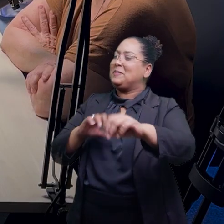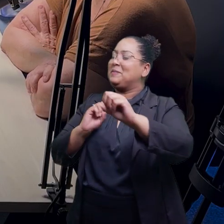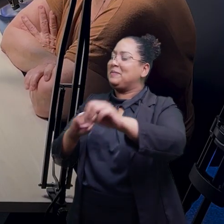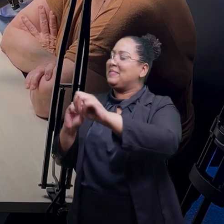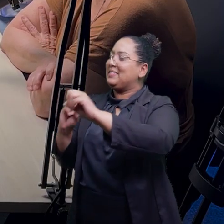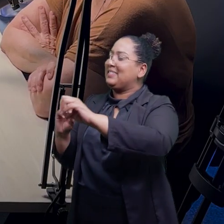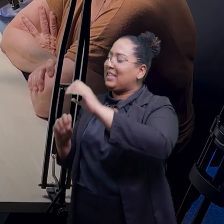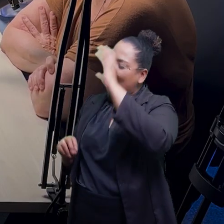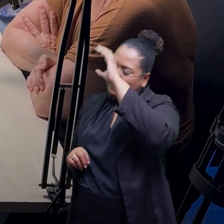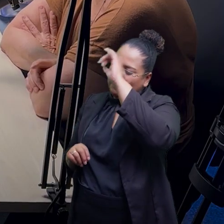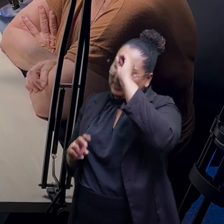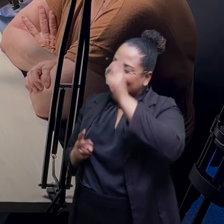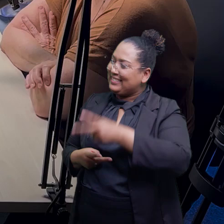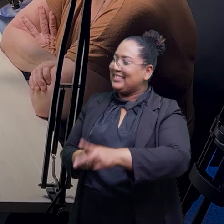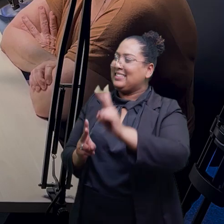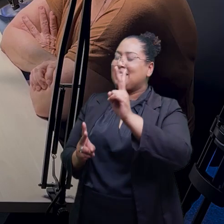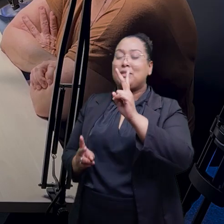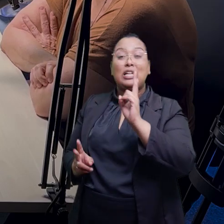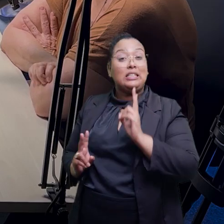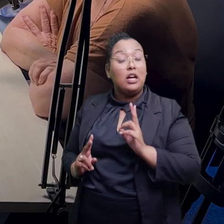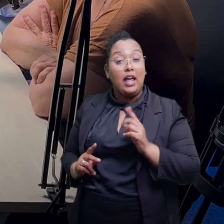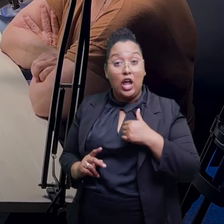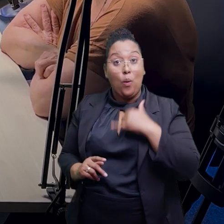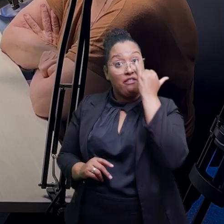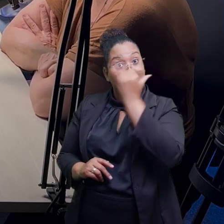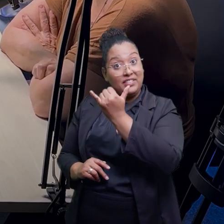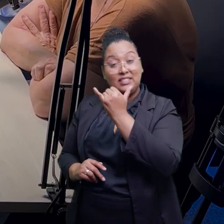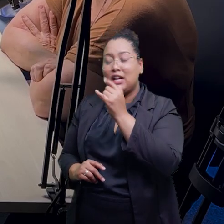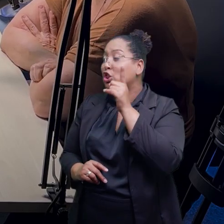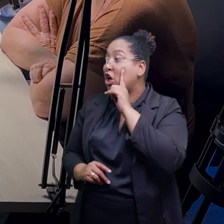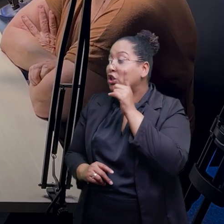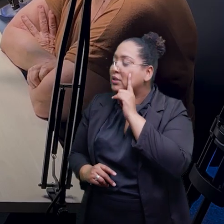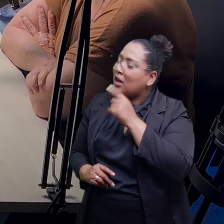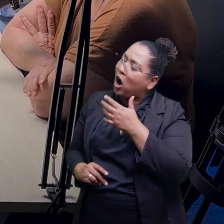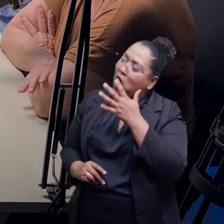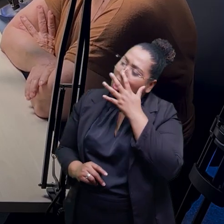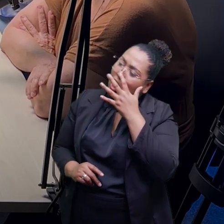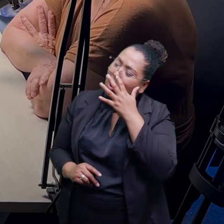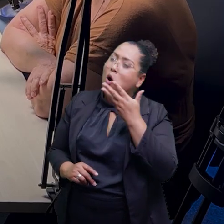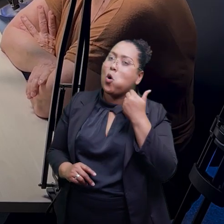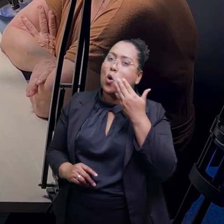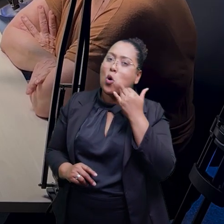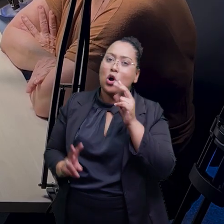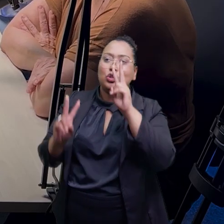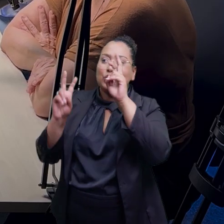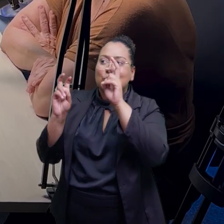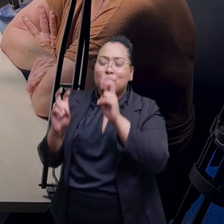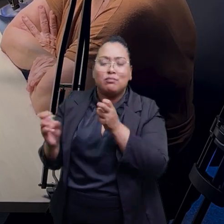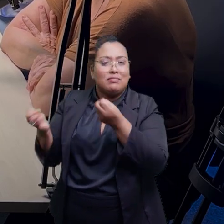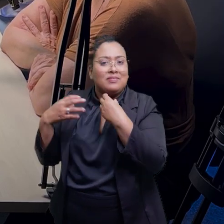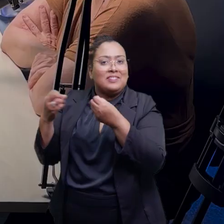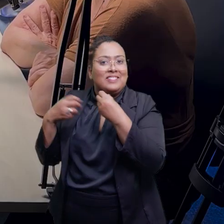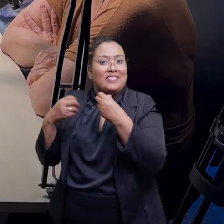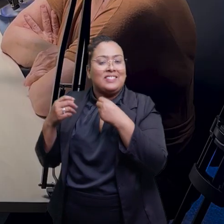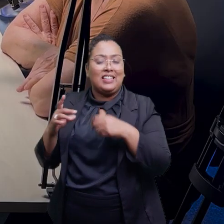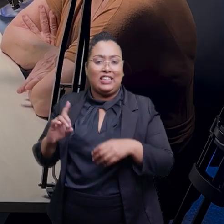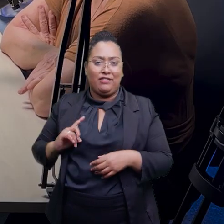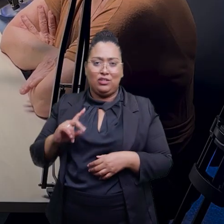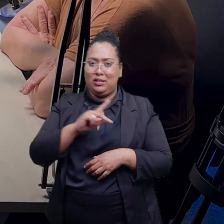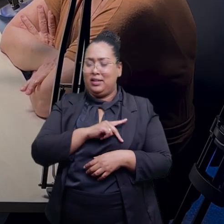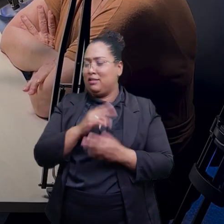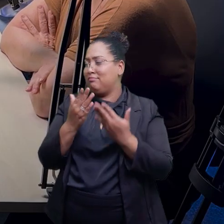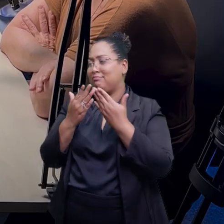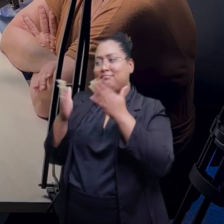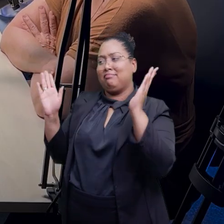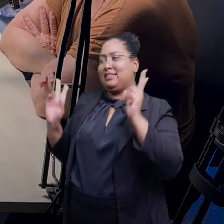aprender muito. Toda vez que eu falo com a Vera, eu aprendo mais um pouco sobre essa temática. Colocar a Defensoria